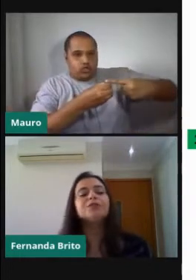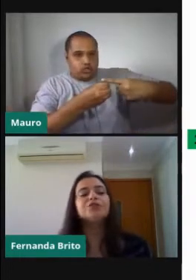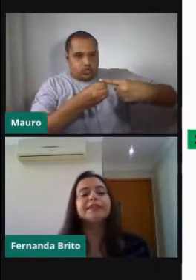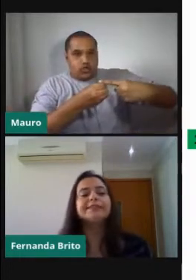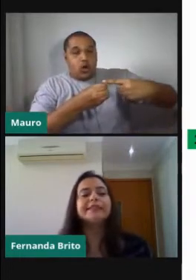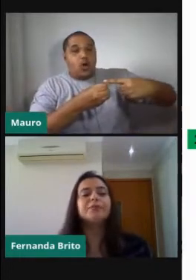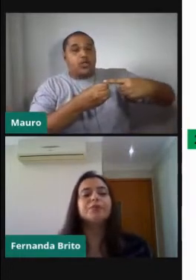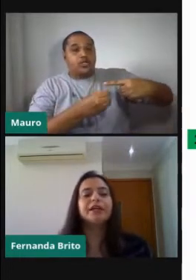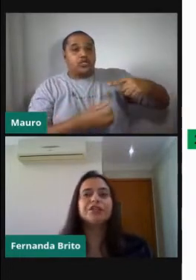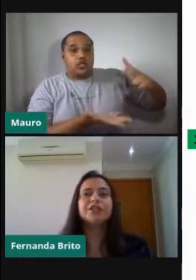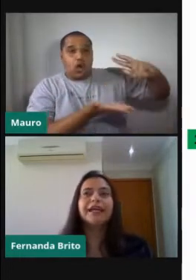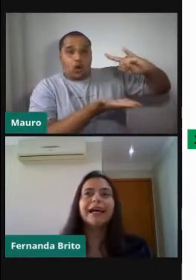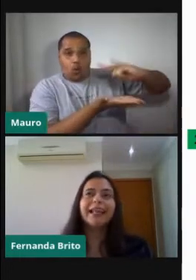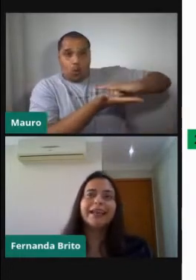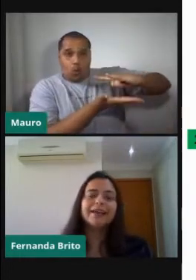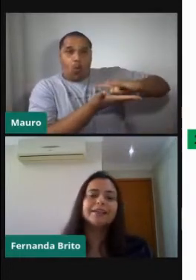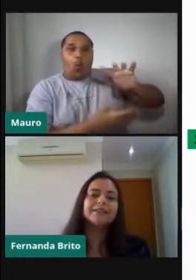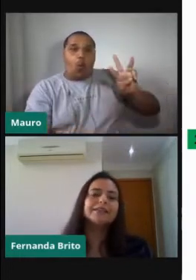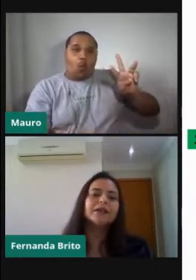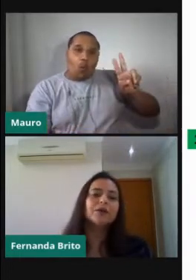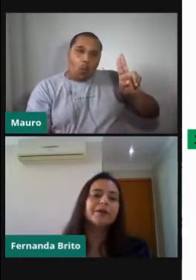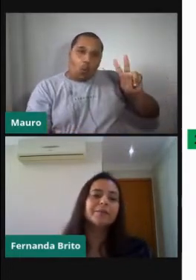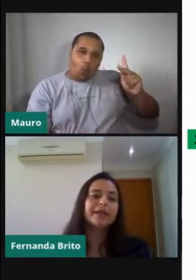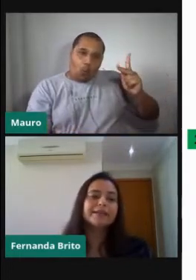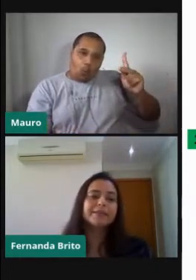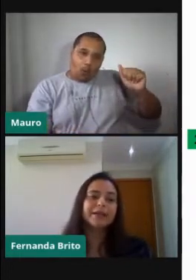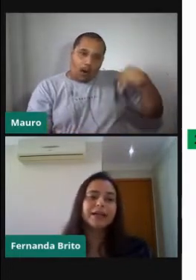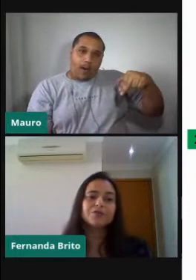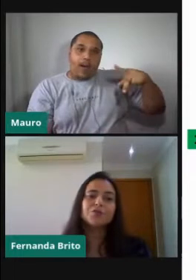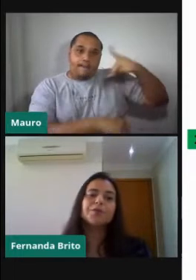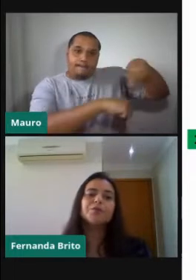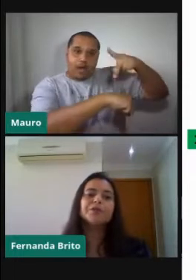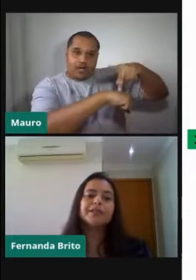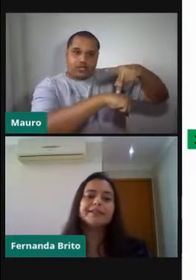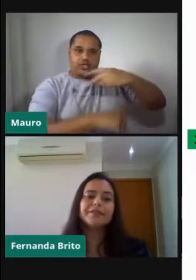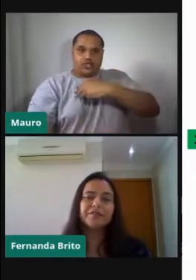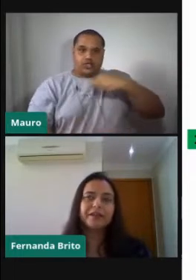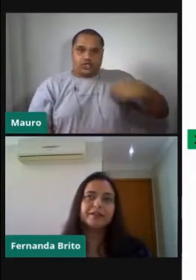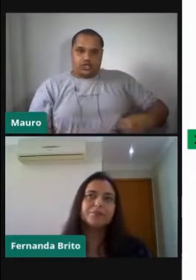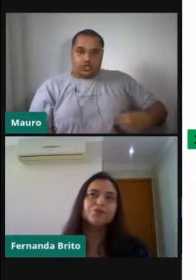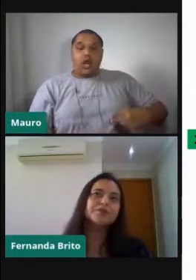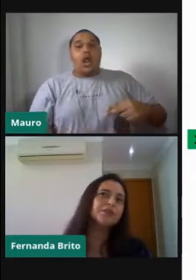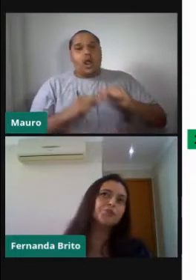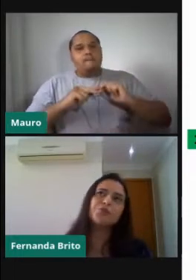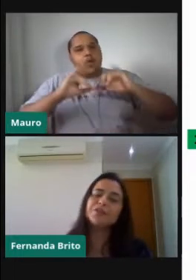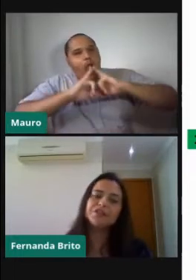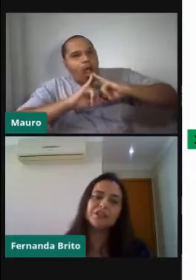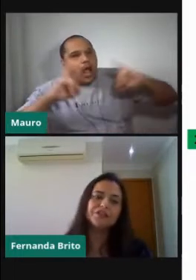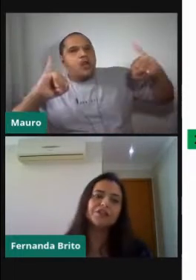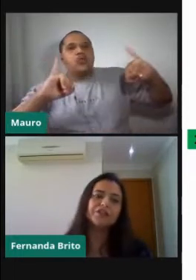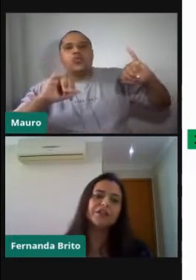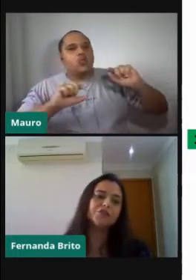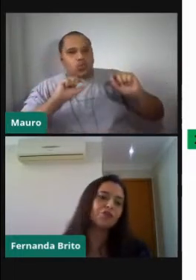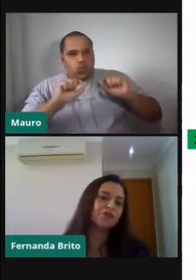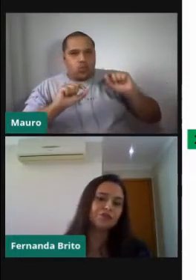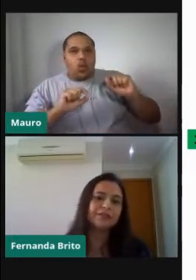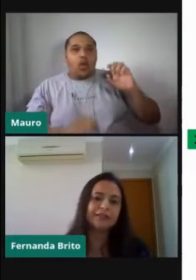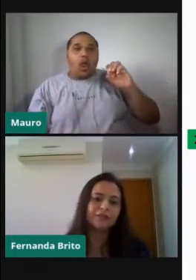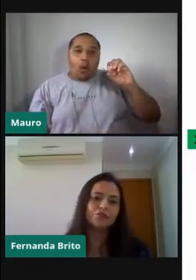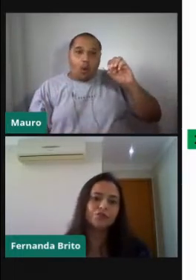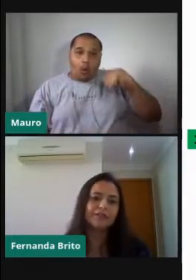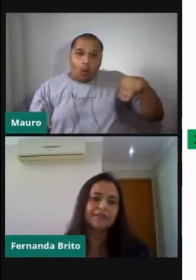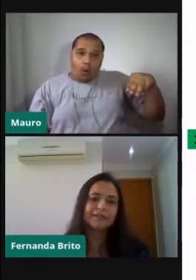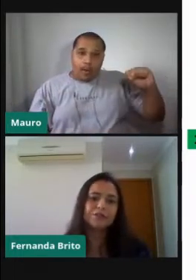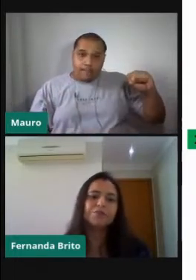Em 31 de dezembro, a China alerta, então, a OMS para casos de pneumonia severa produzidas por um agente etiológico